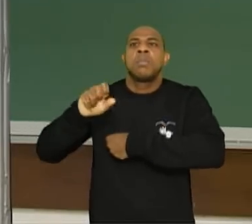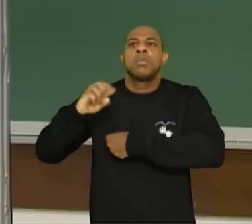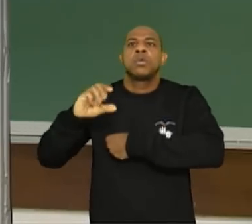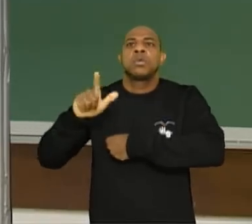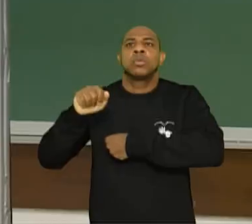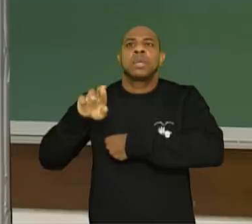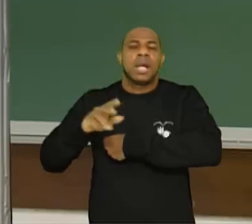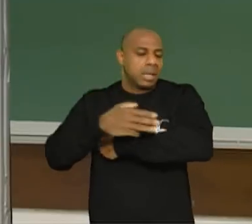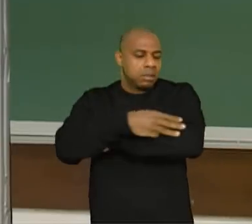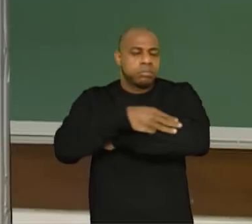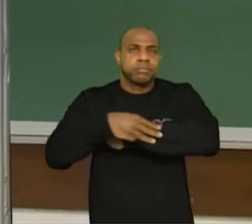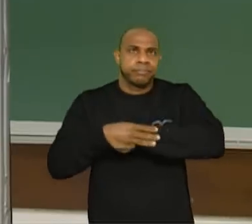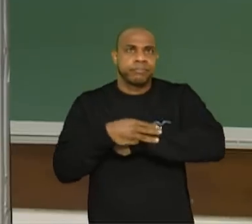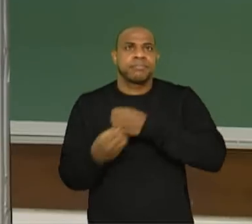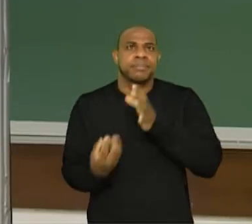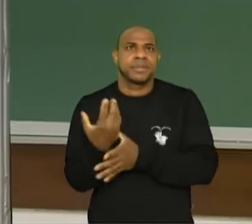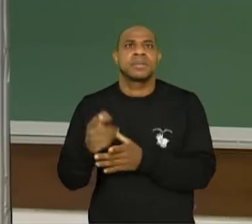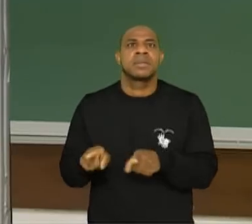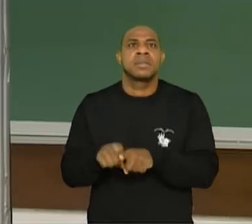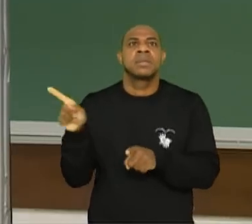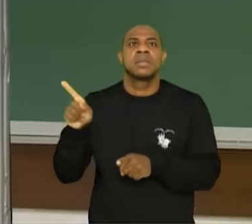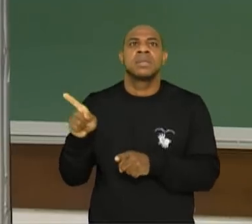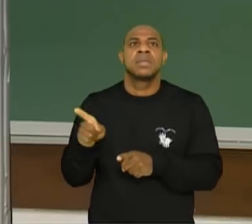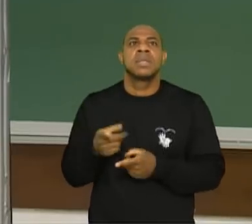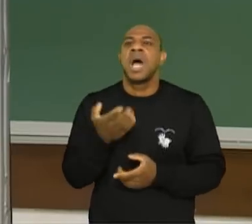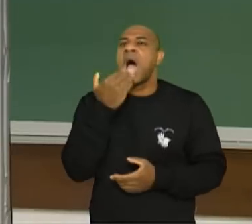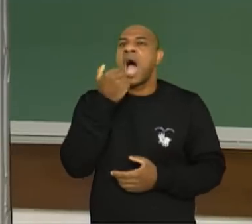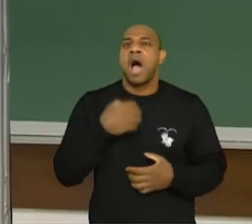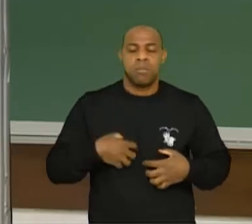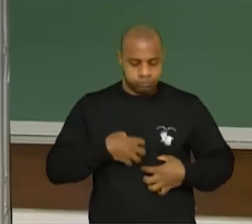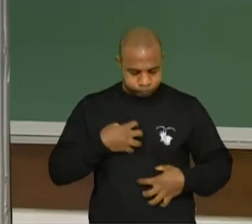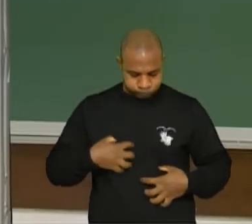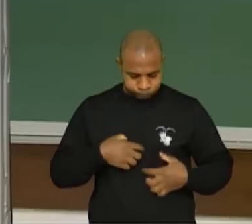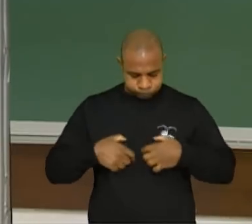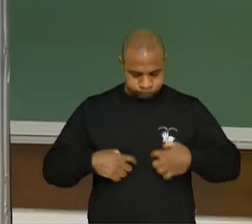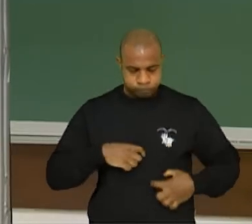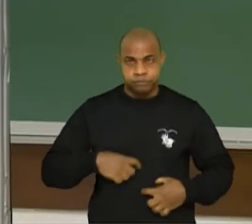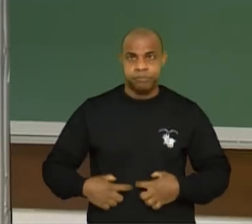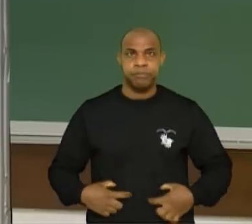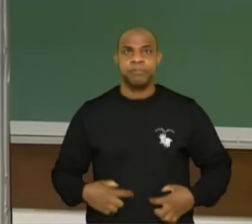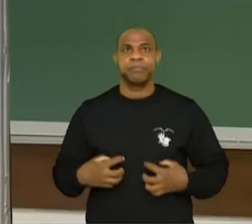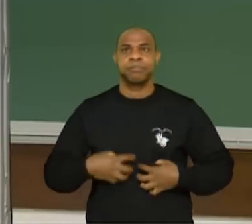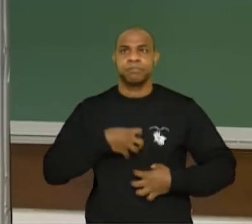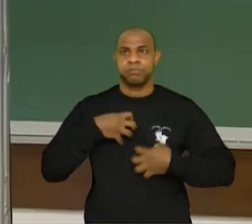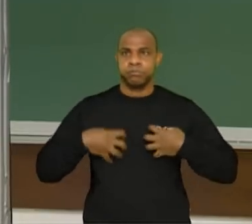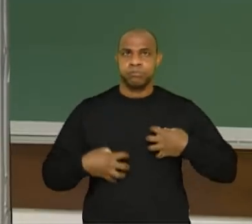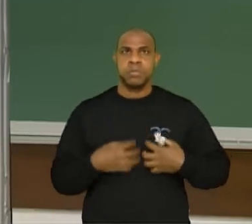né? Aqui nós temos sistema digestório, né? Formado pelos sistemas